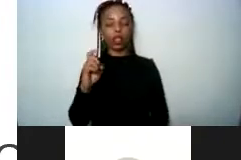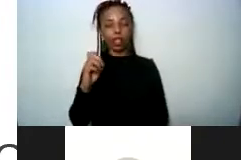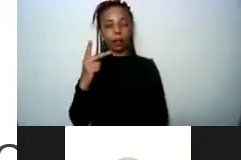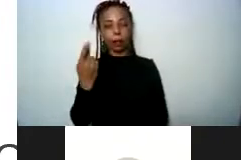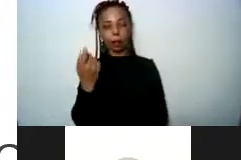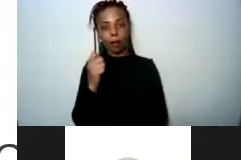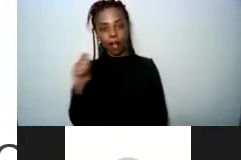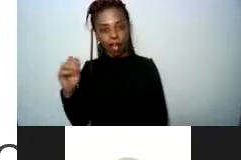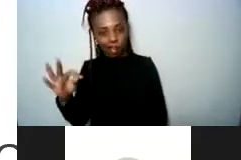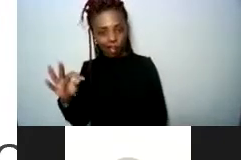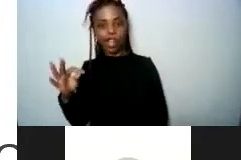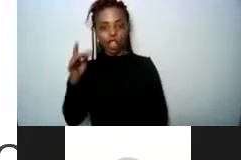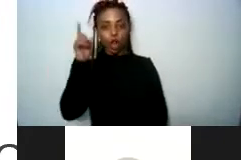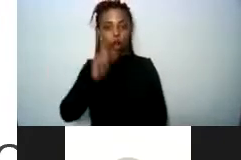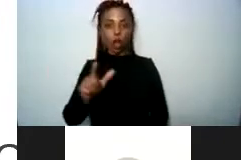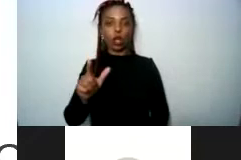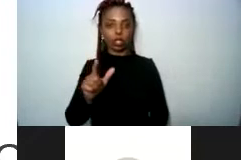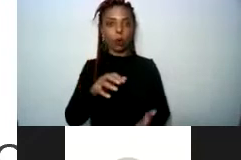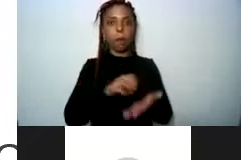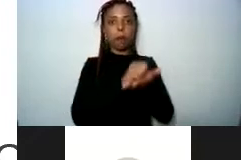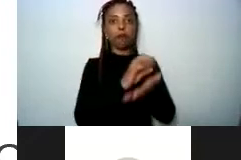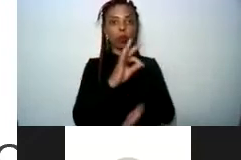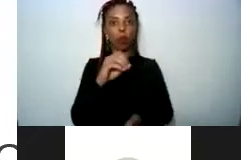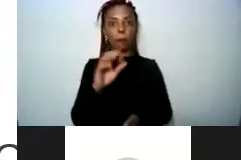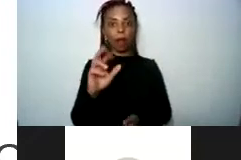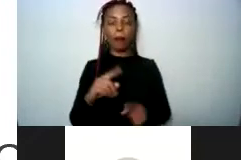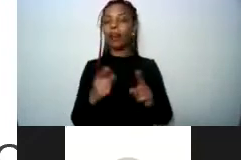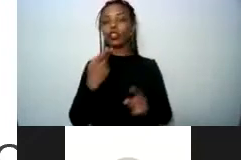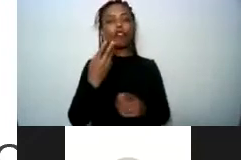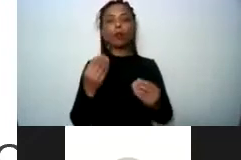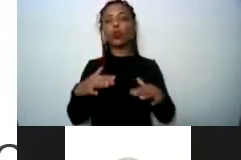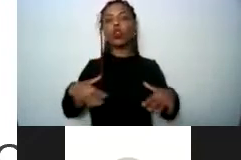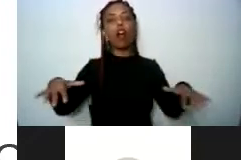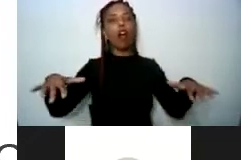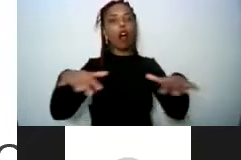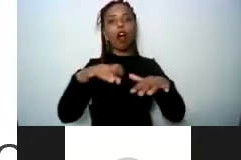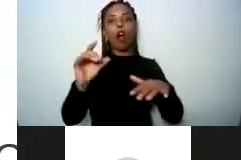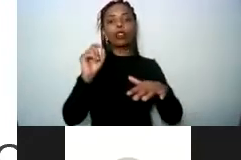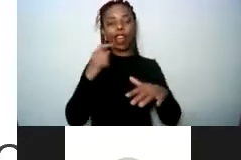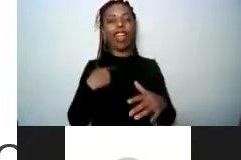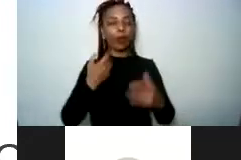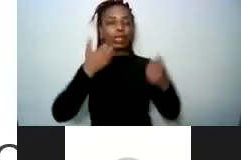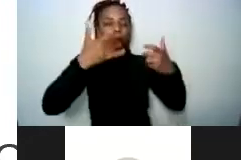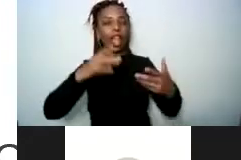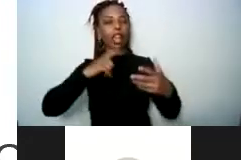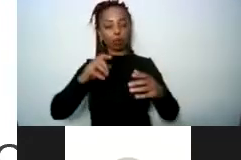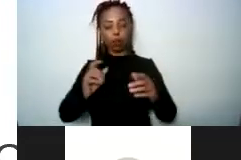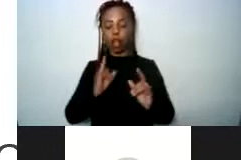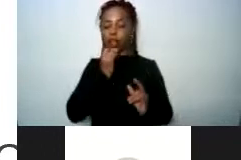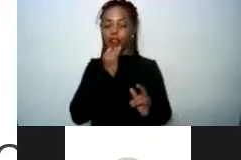aí ele de fato ele não fala muito do entorno não fala da questão urbana que eu falei para vocês nem da questão